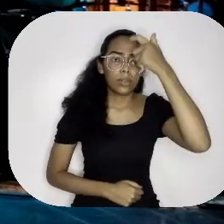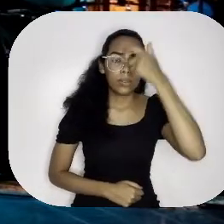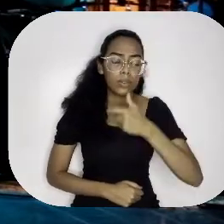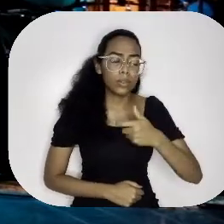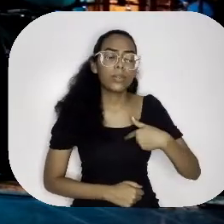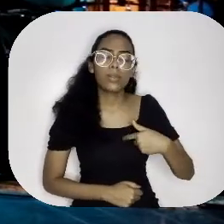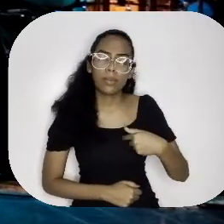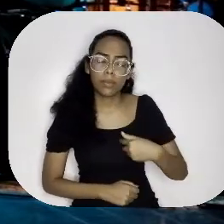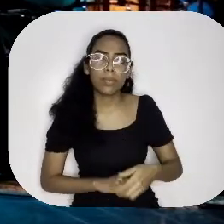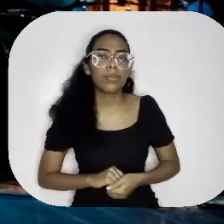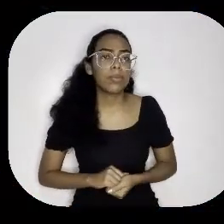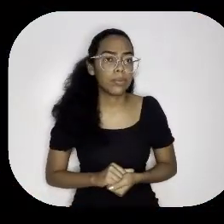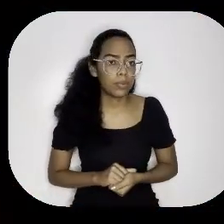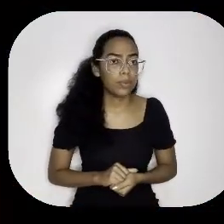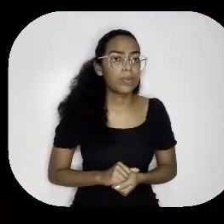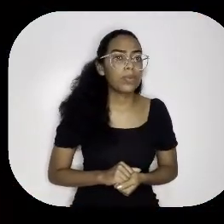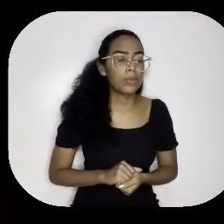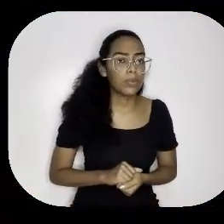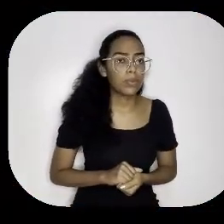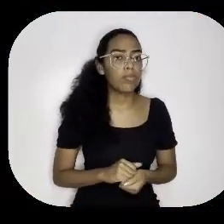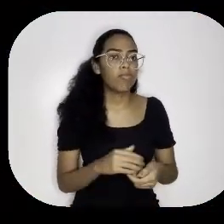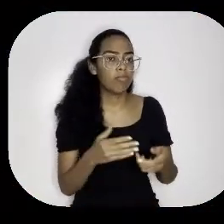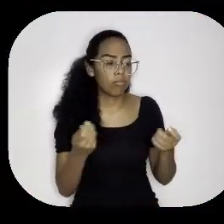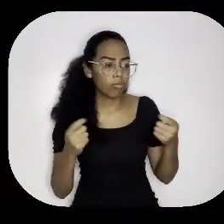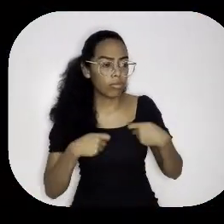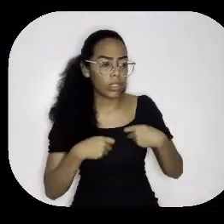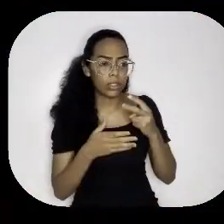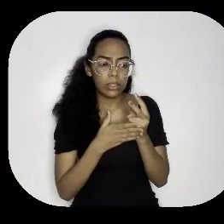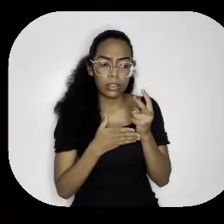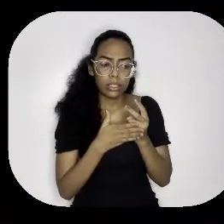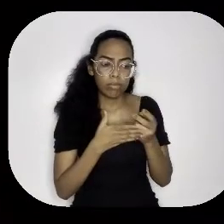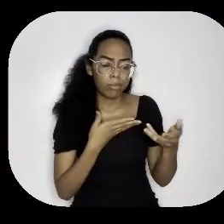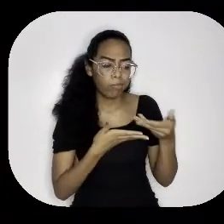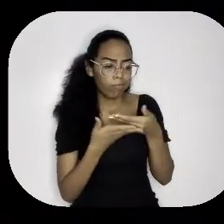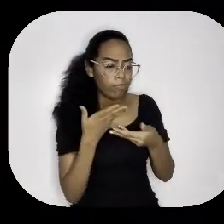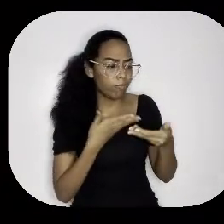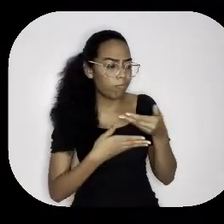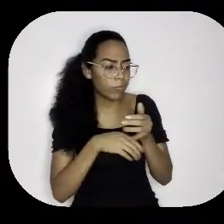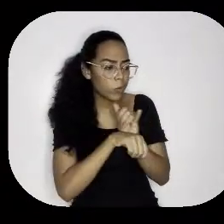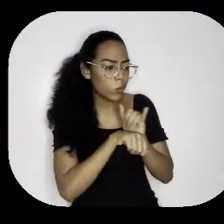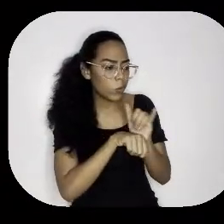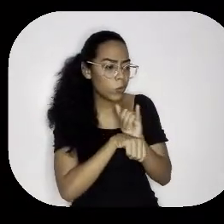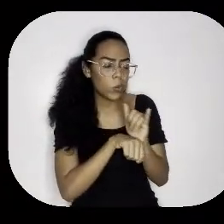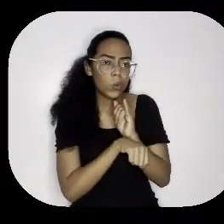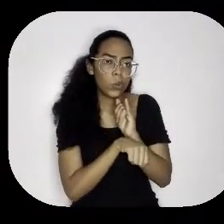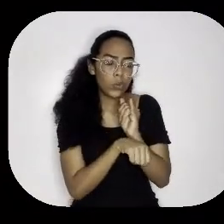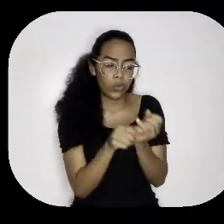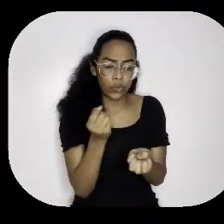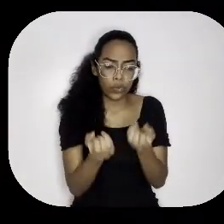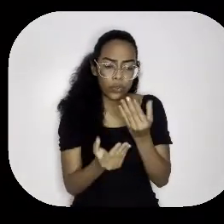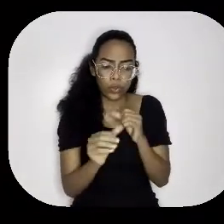Natureza sou eu, água flui conforme a forma que for. O fogo